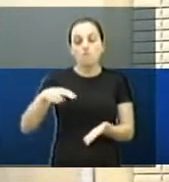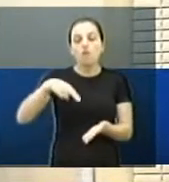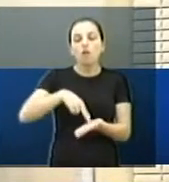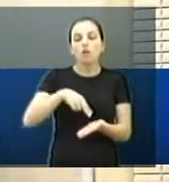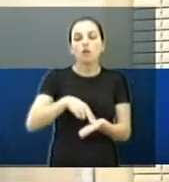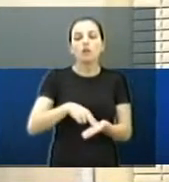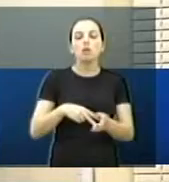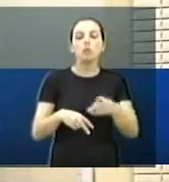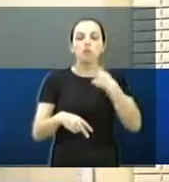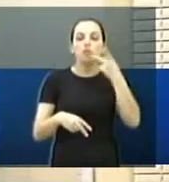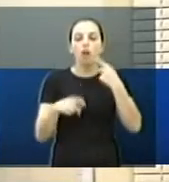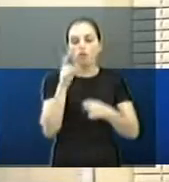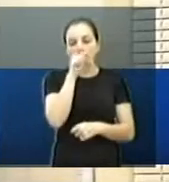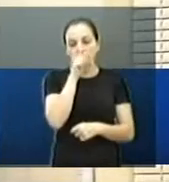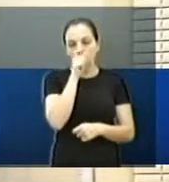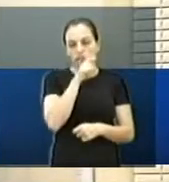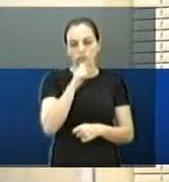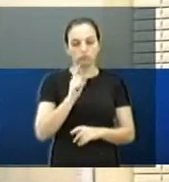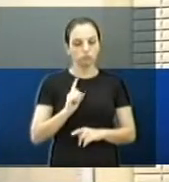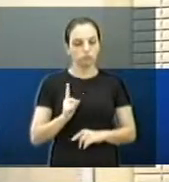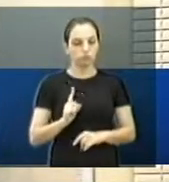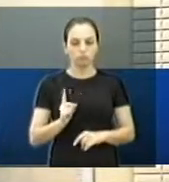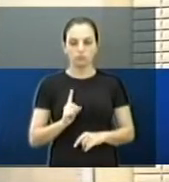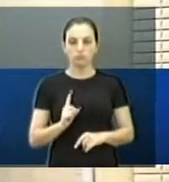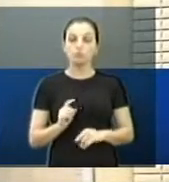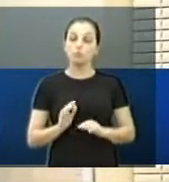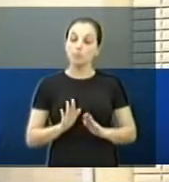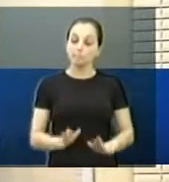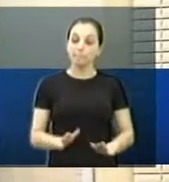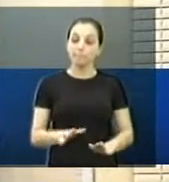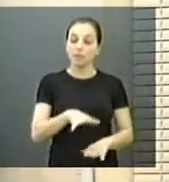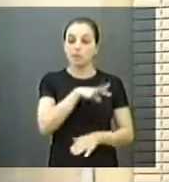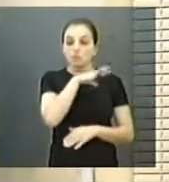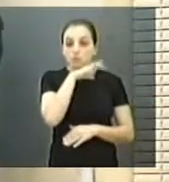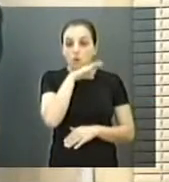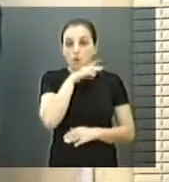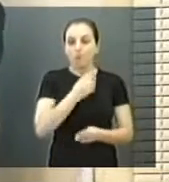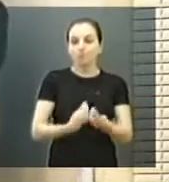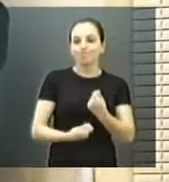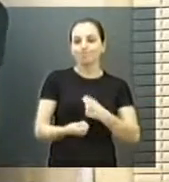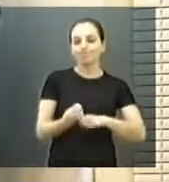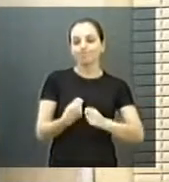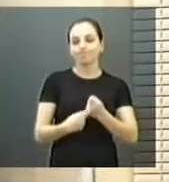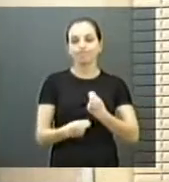falar em verdades. Agora, é ruim uma administração